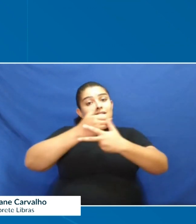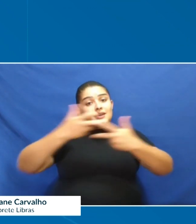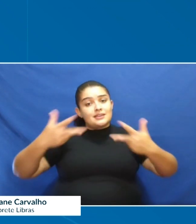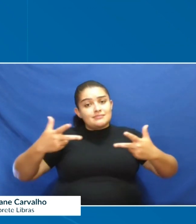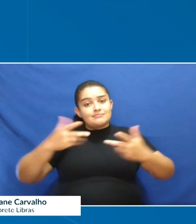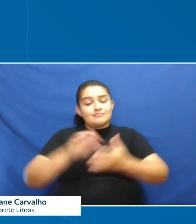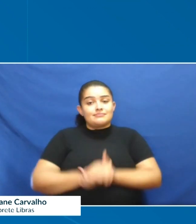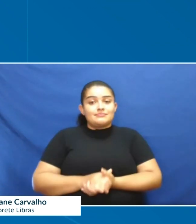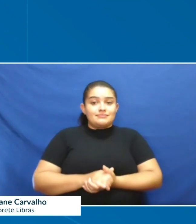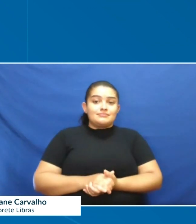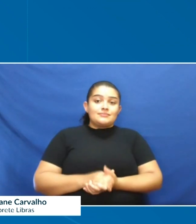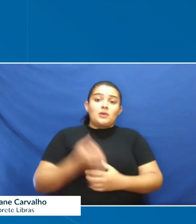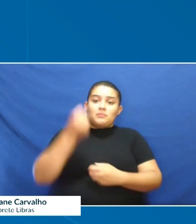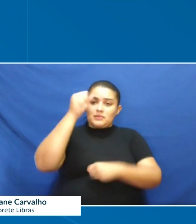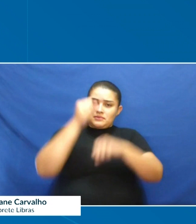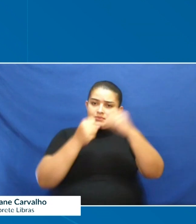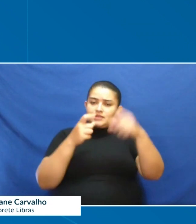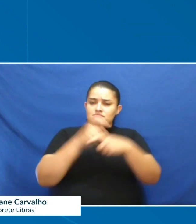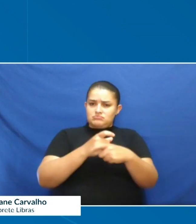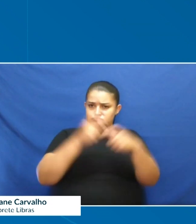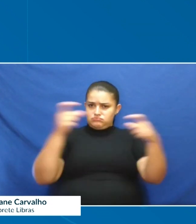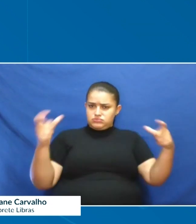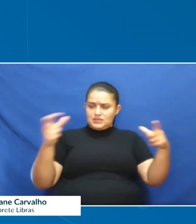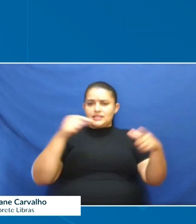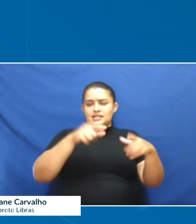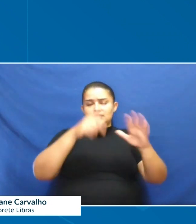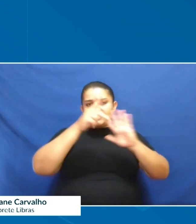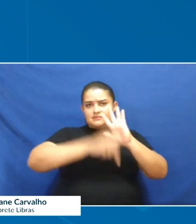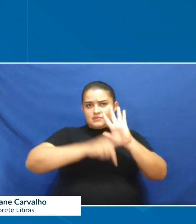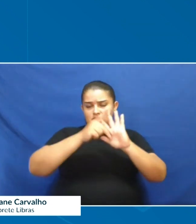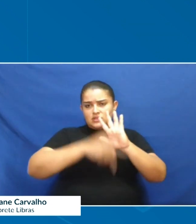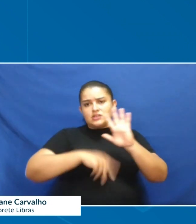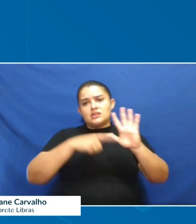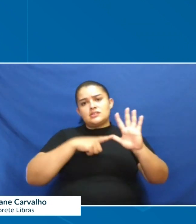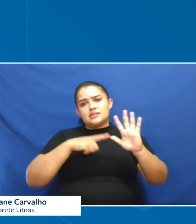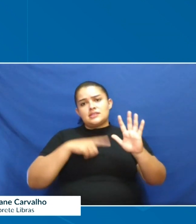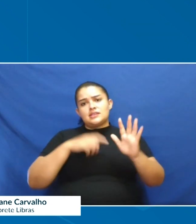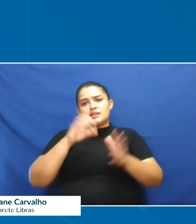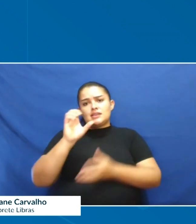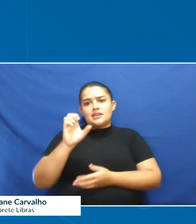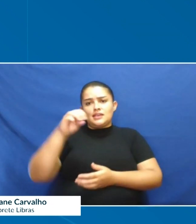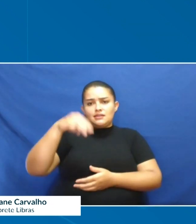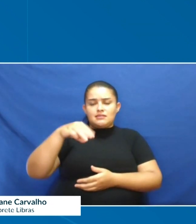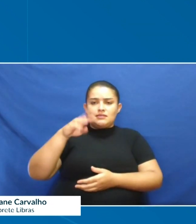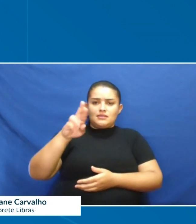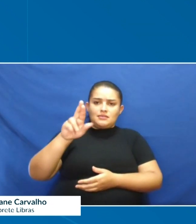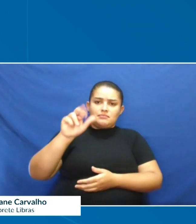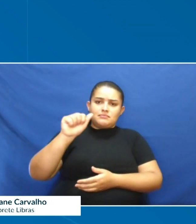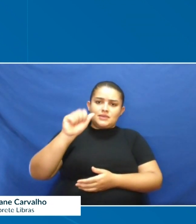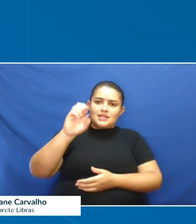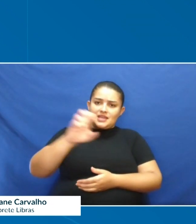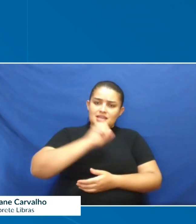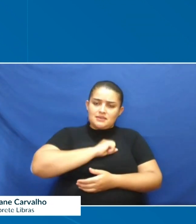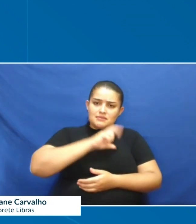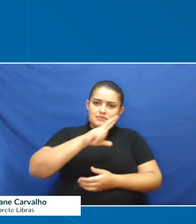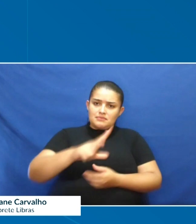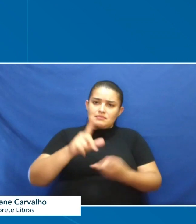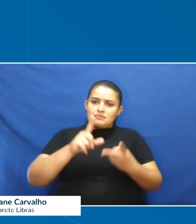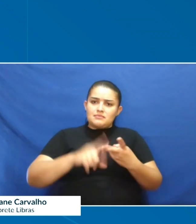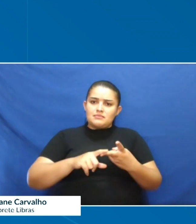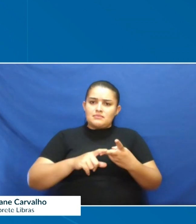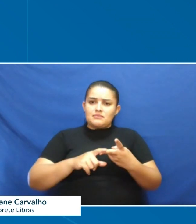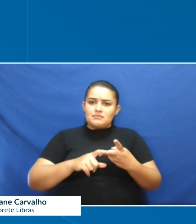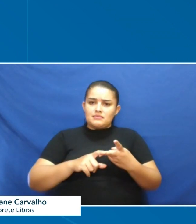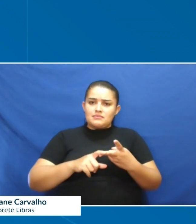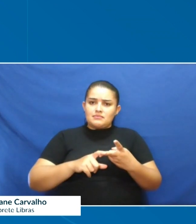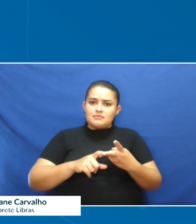uma empresa de grande porte, né? Nesse projeto estão a Embraer Brasil, a Embraer Portugal, a Thyssen Elevadores, a